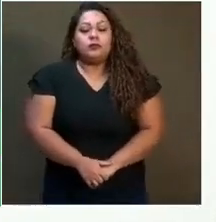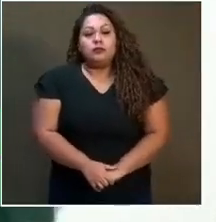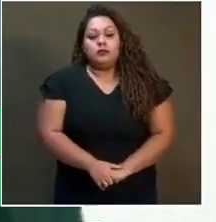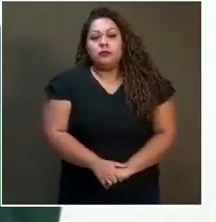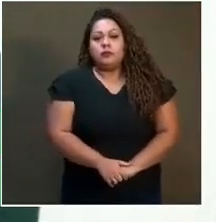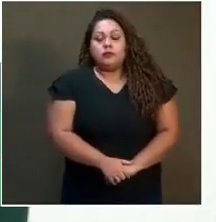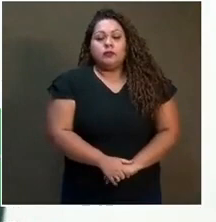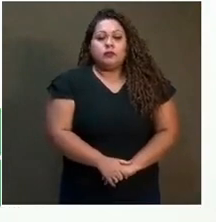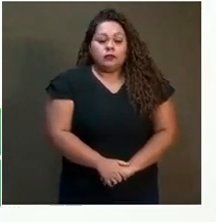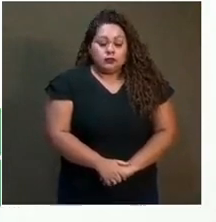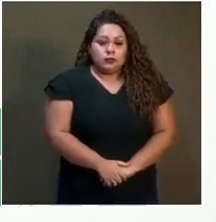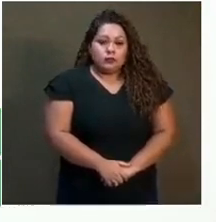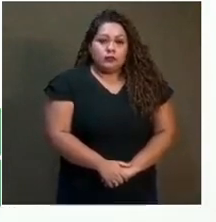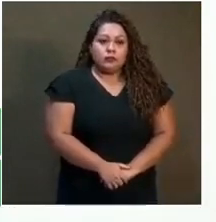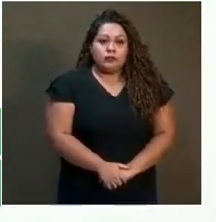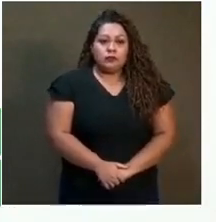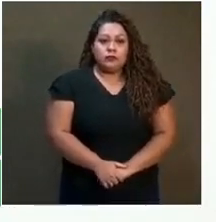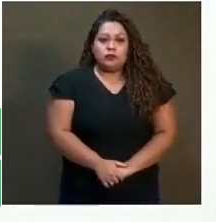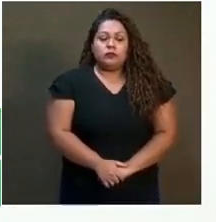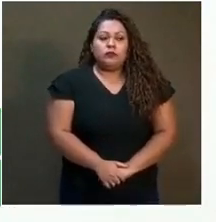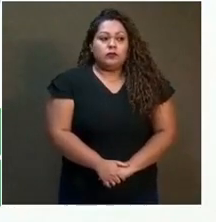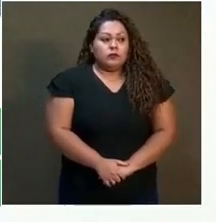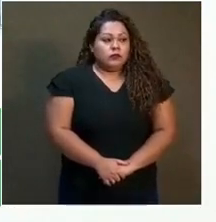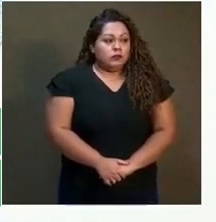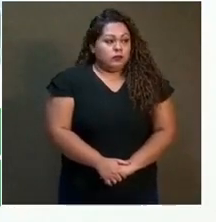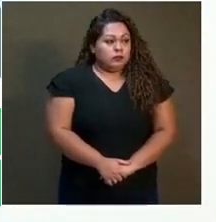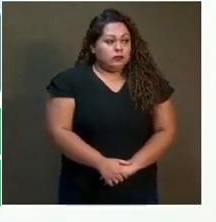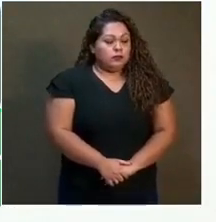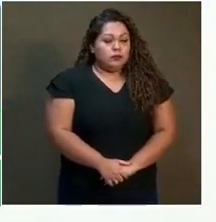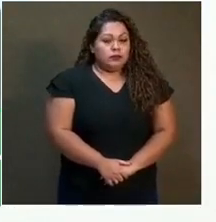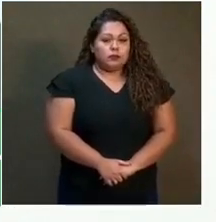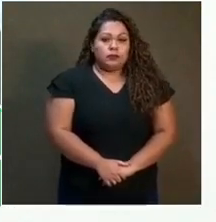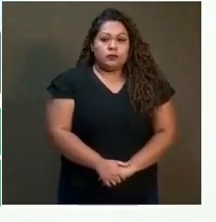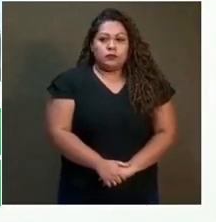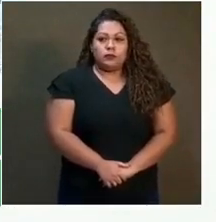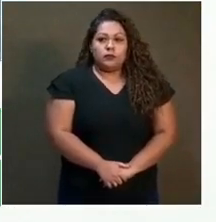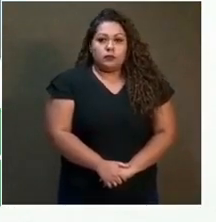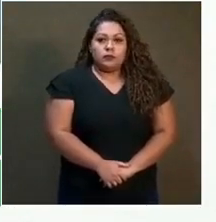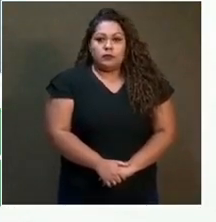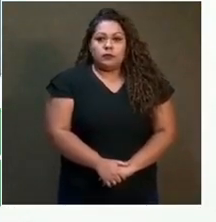Baixa um pouquinho lá. Coloca lá na hora.